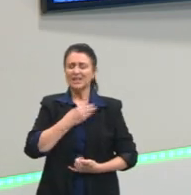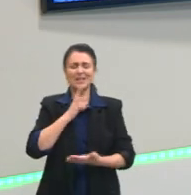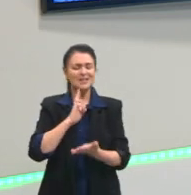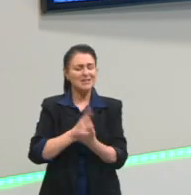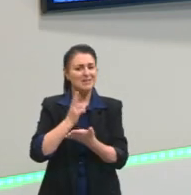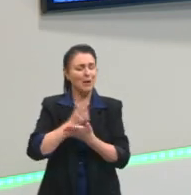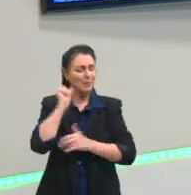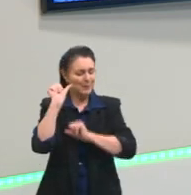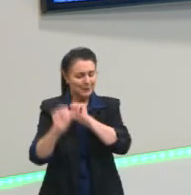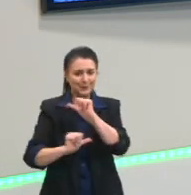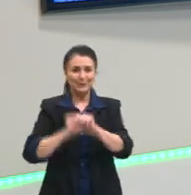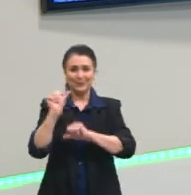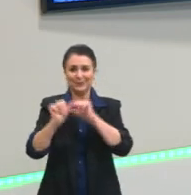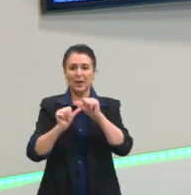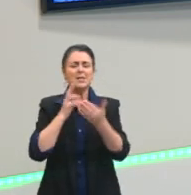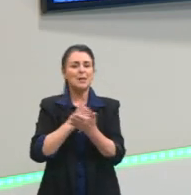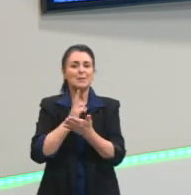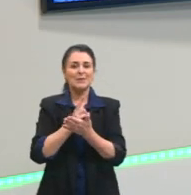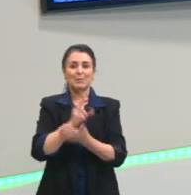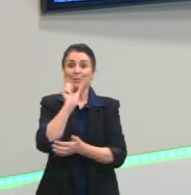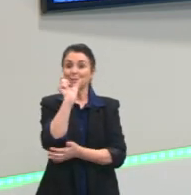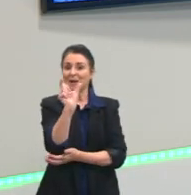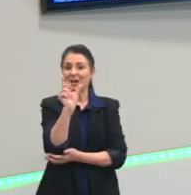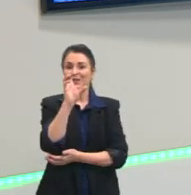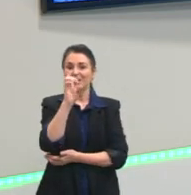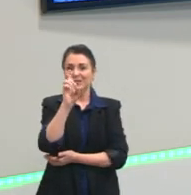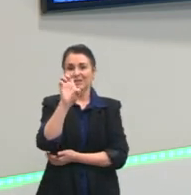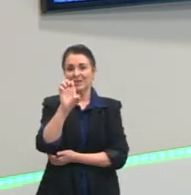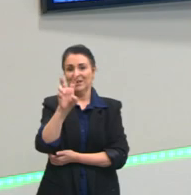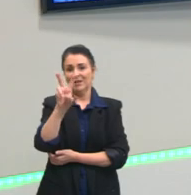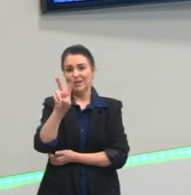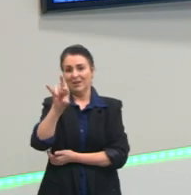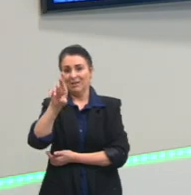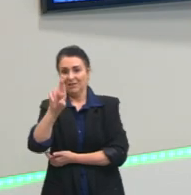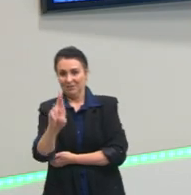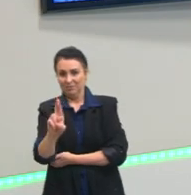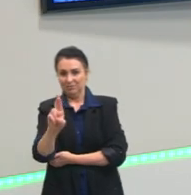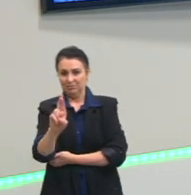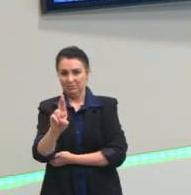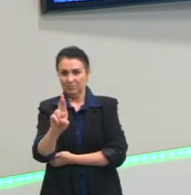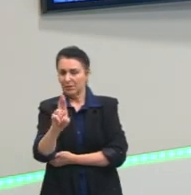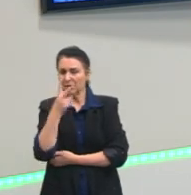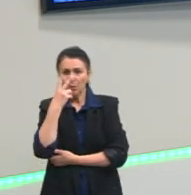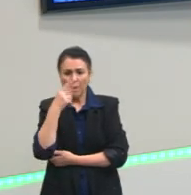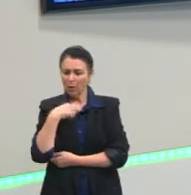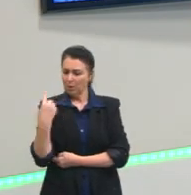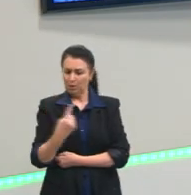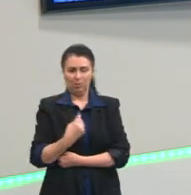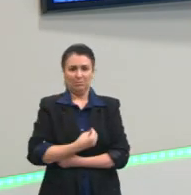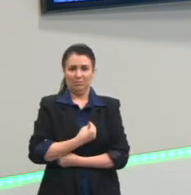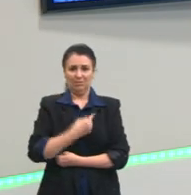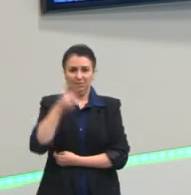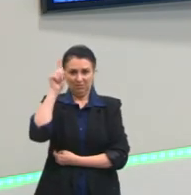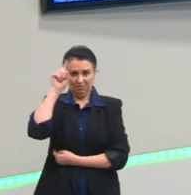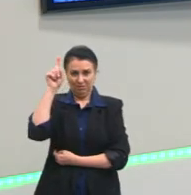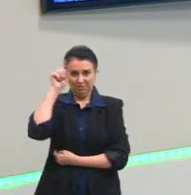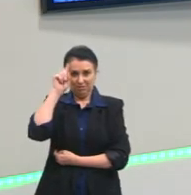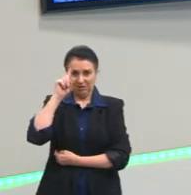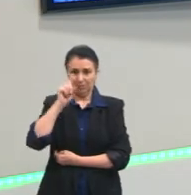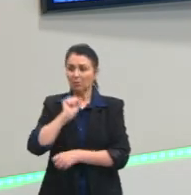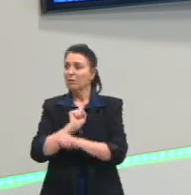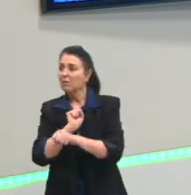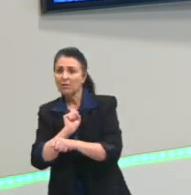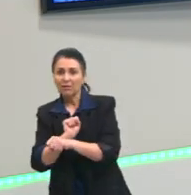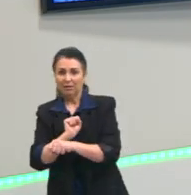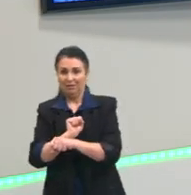parece que isso é muito é muito presente na nossa realidade nosso dia a dia né nossa vida e isso é bom né Muito estático acho que